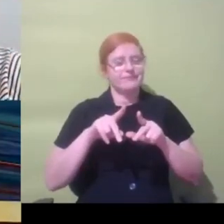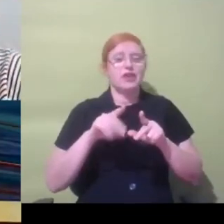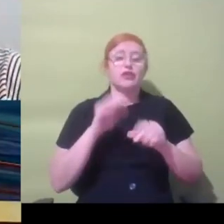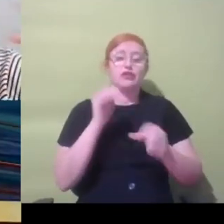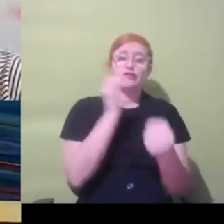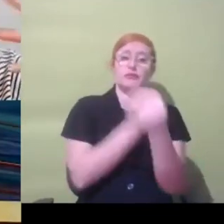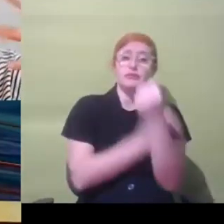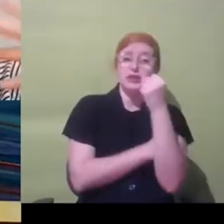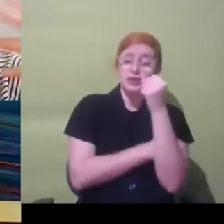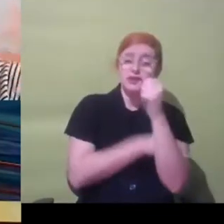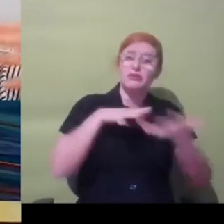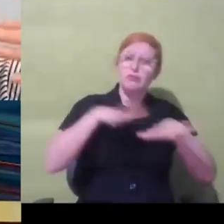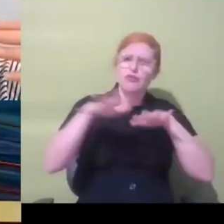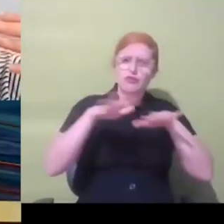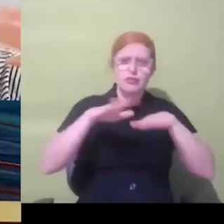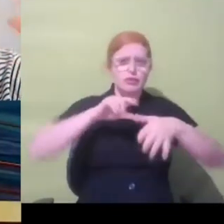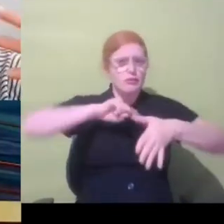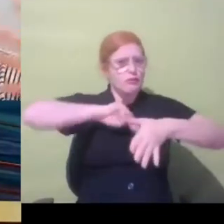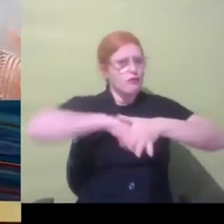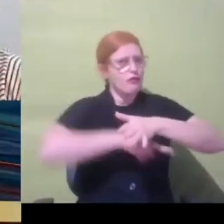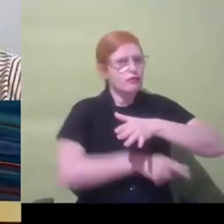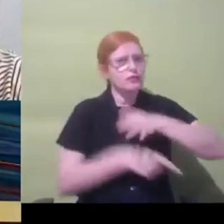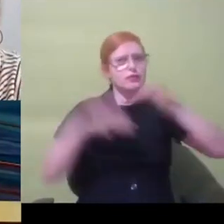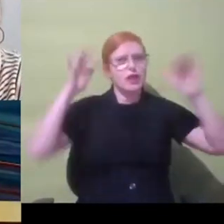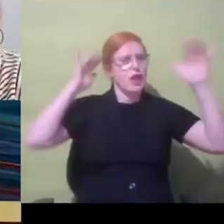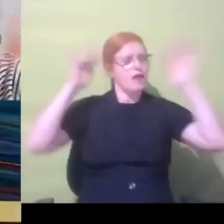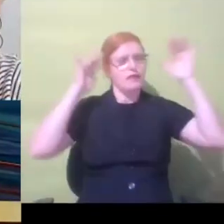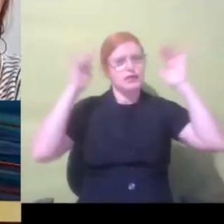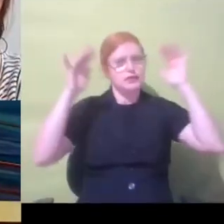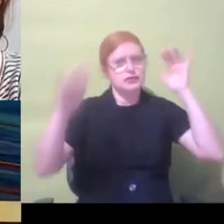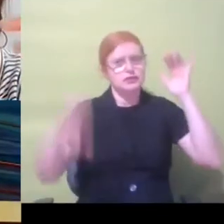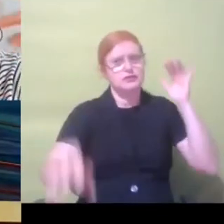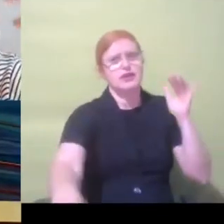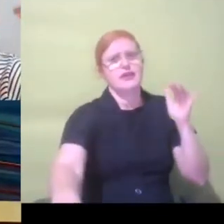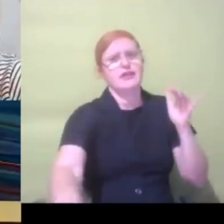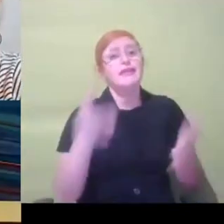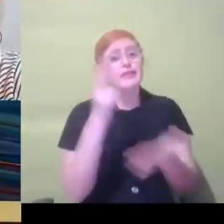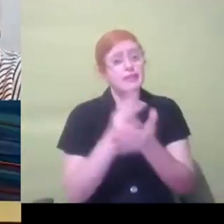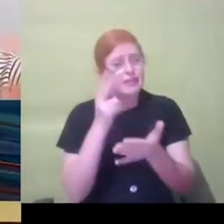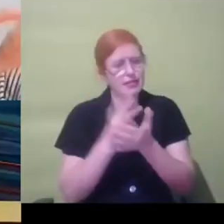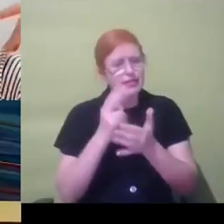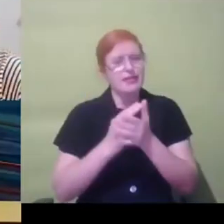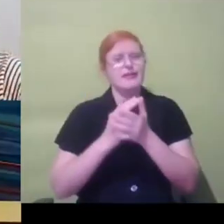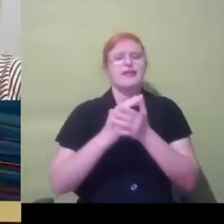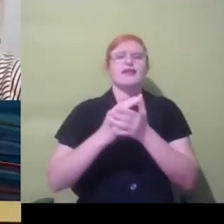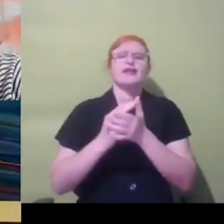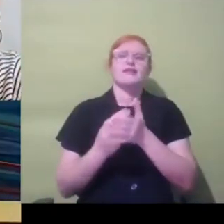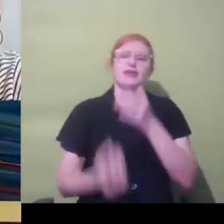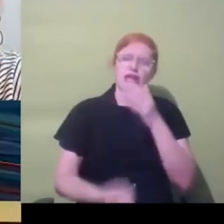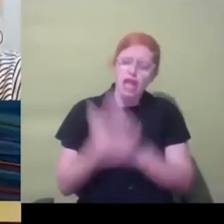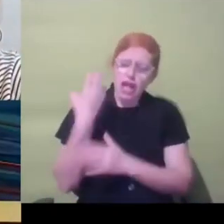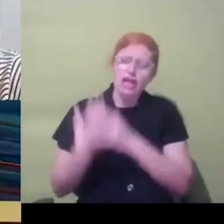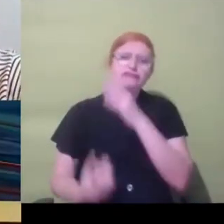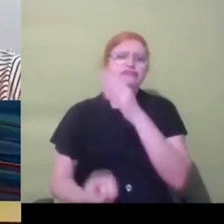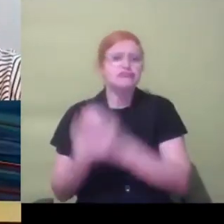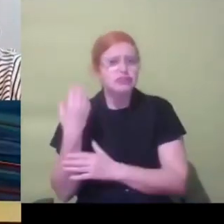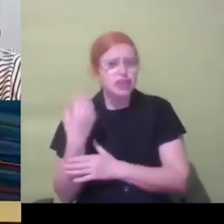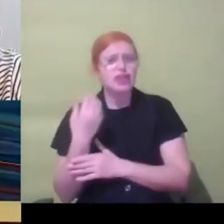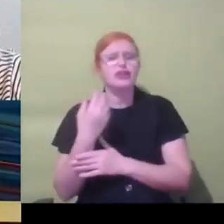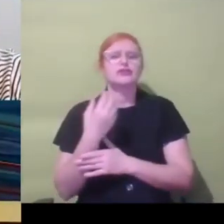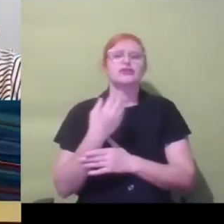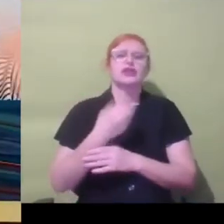O feminismo é um movimento profundamente autorreflexivo, tá o tempo inteiro se reinventando, o tempo inteiro buscando